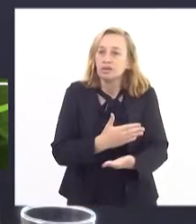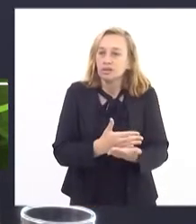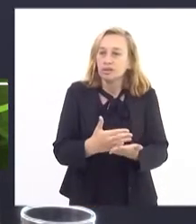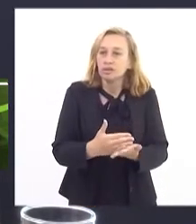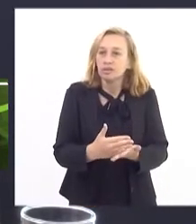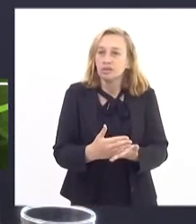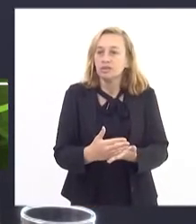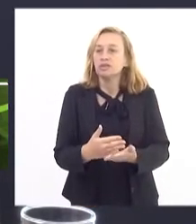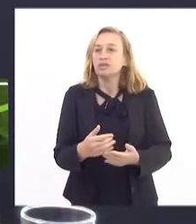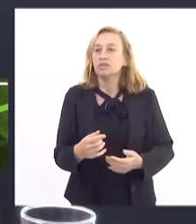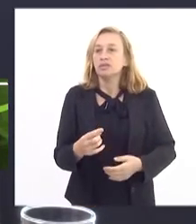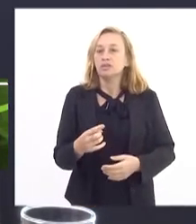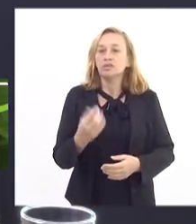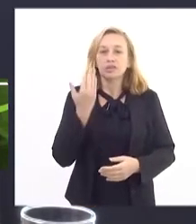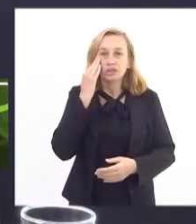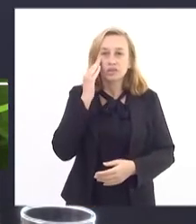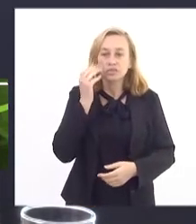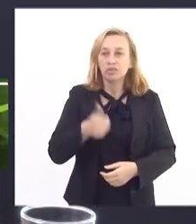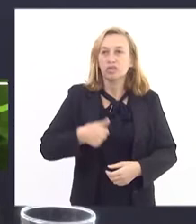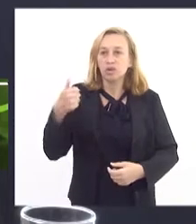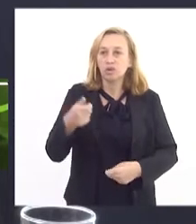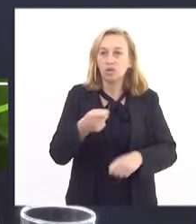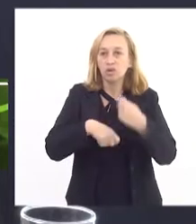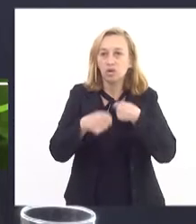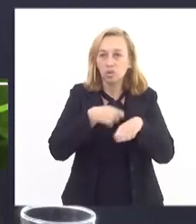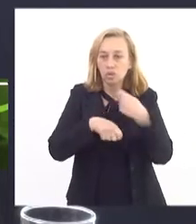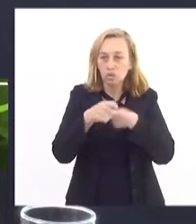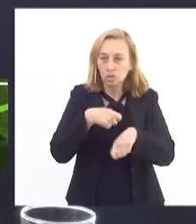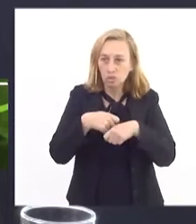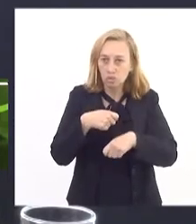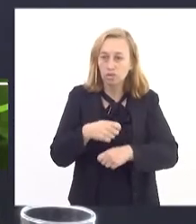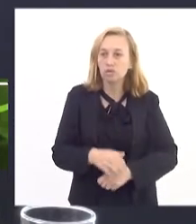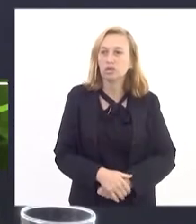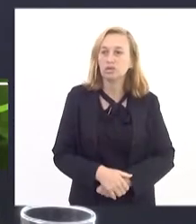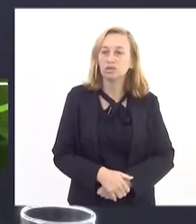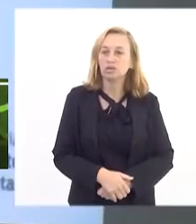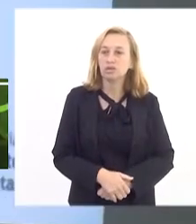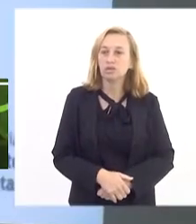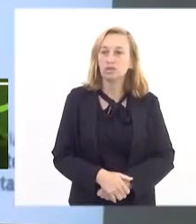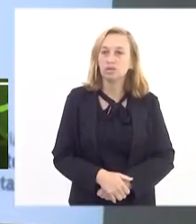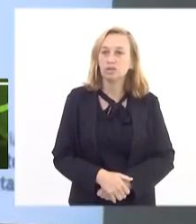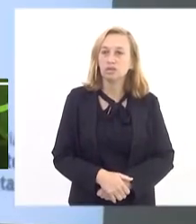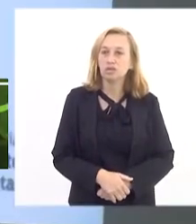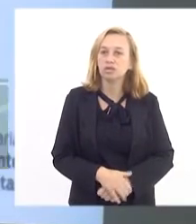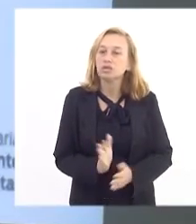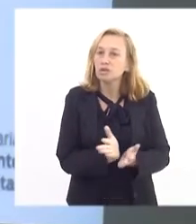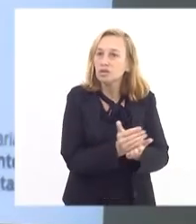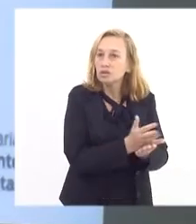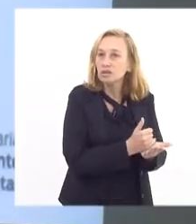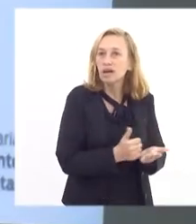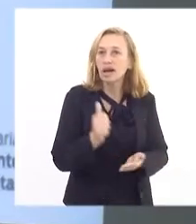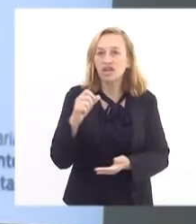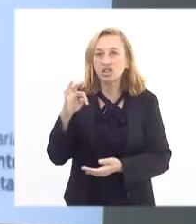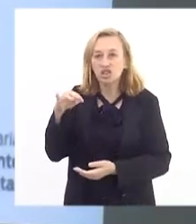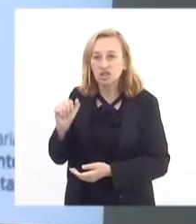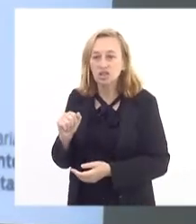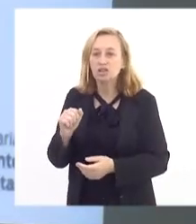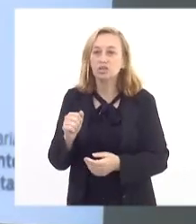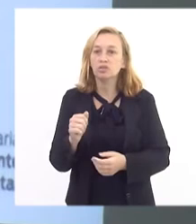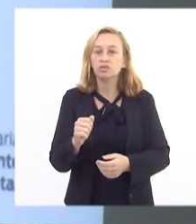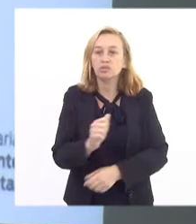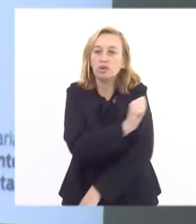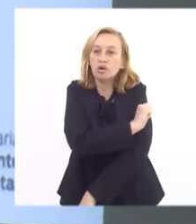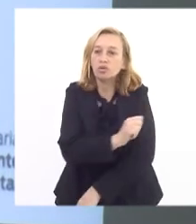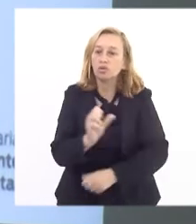uma perspectiva também econômica, né? Do questão das agências de coleta seletiva, que são agências onde o aluno ele pode trocar o